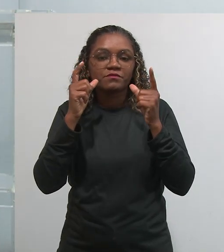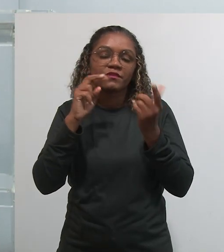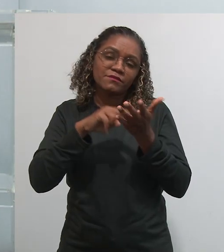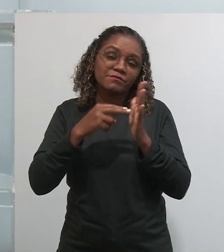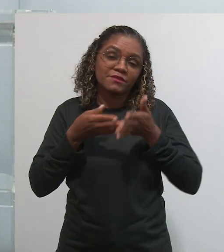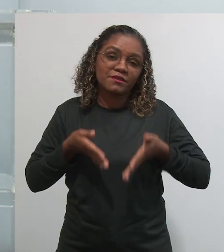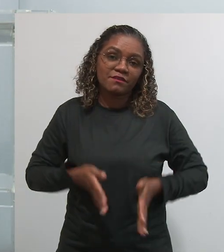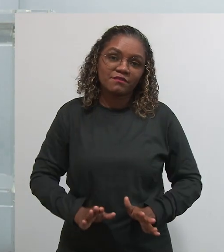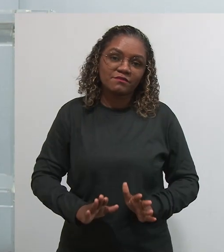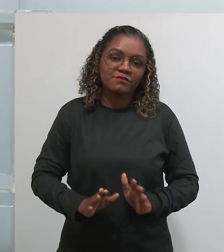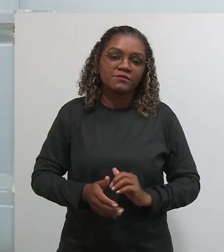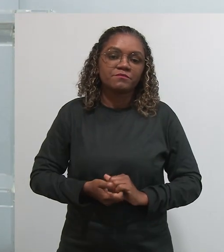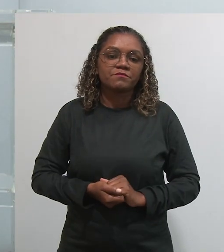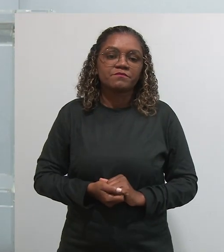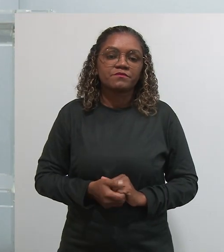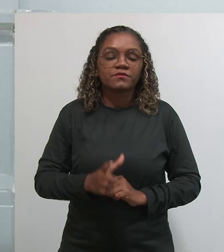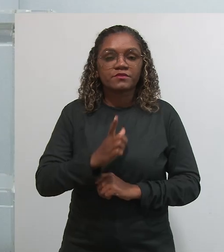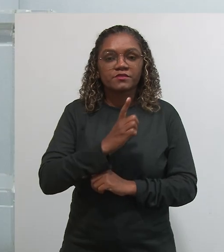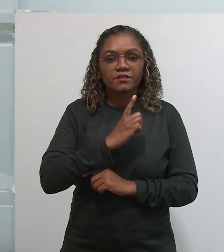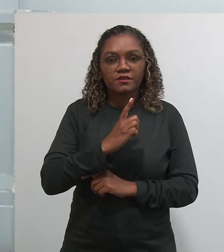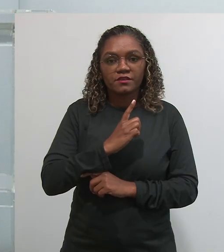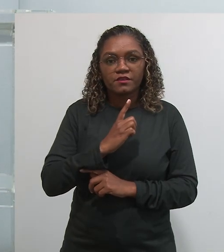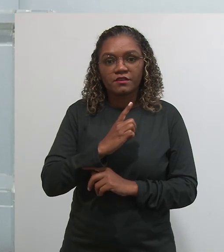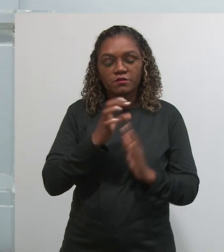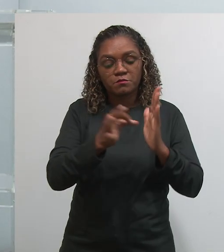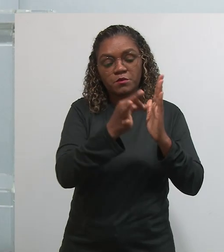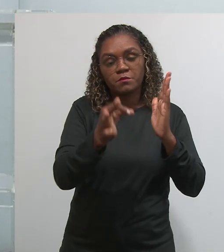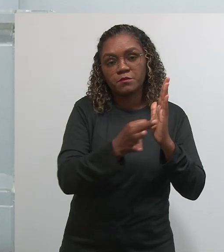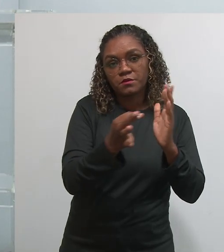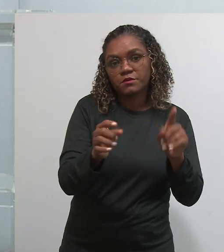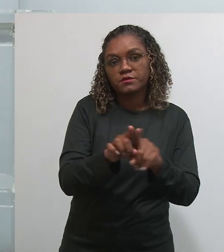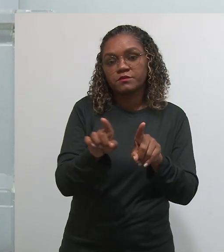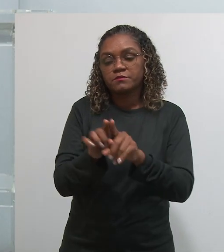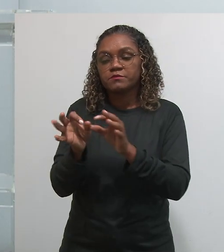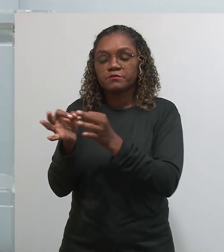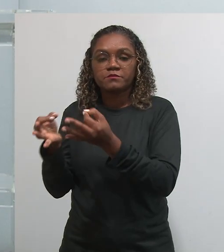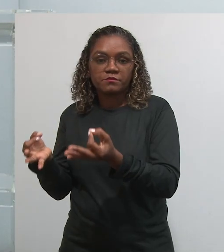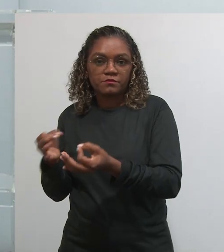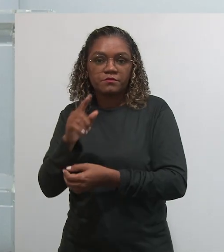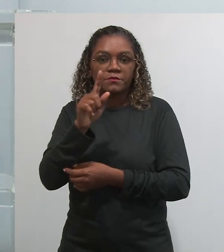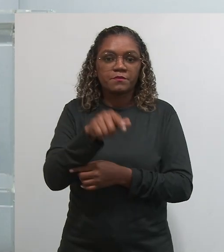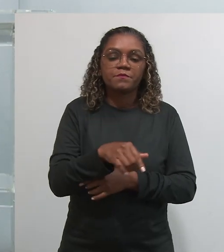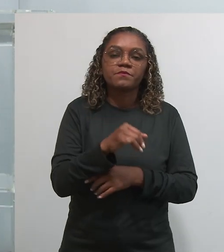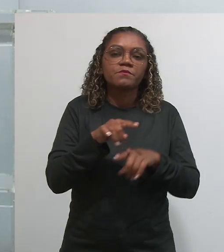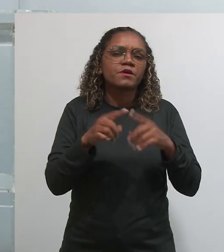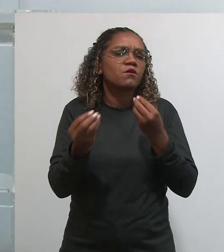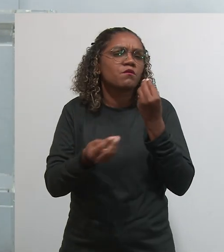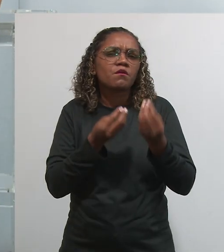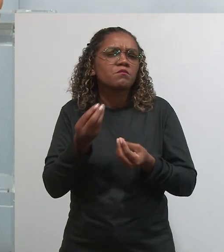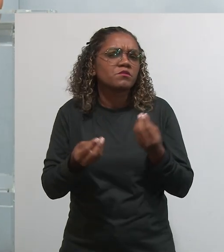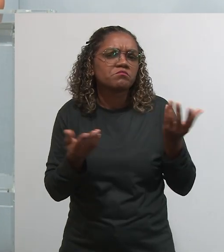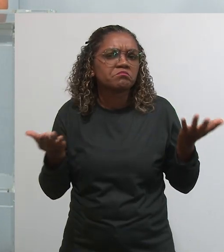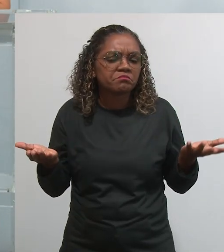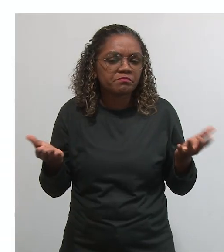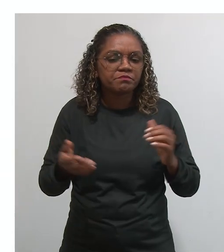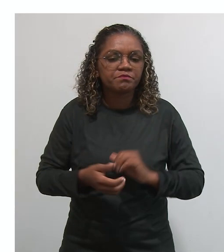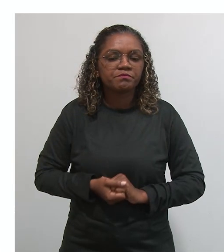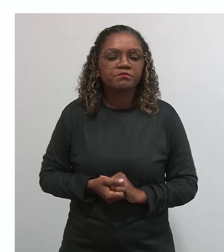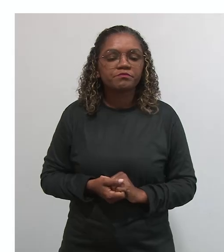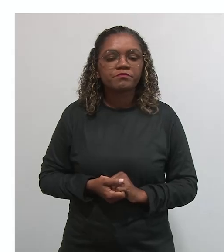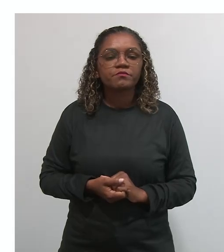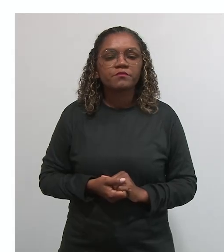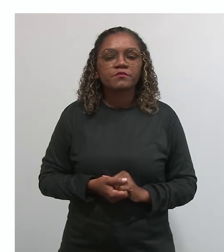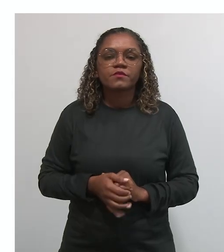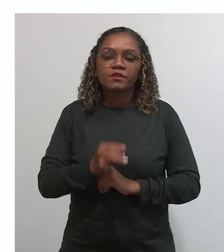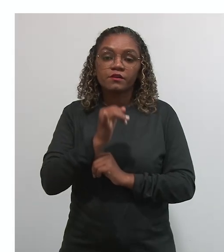nosso nascimento. Que nós temos o senso crítico e o nosso senso comum. Como que isso funciona? A partir